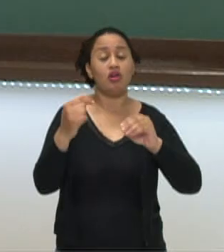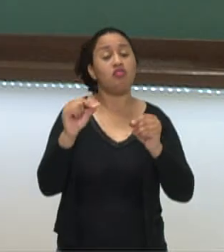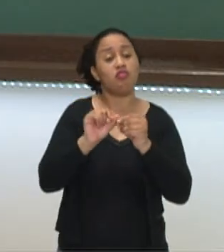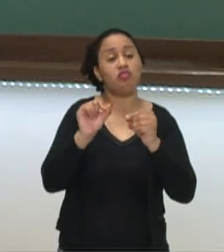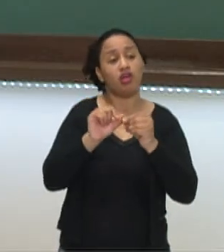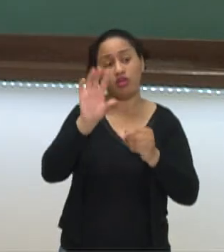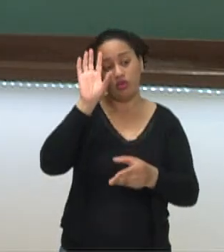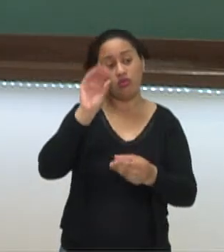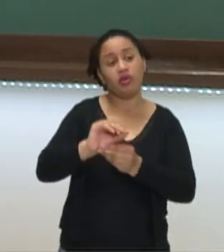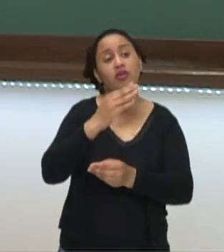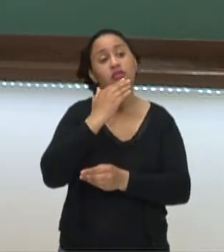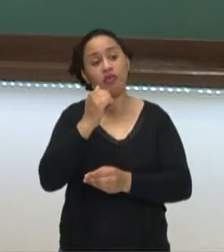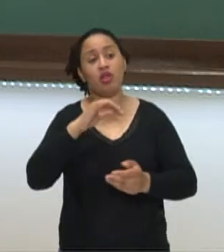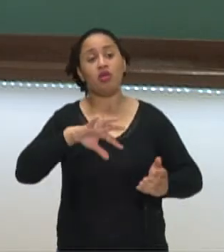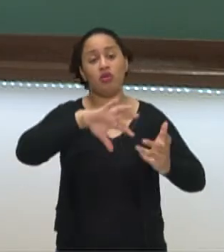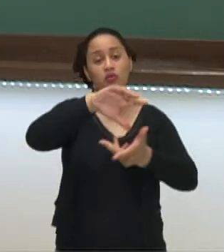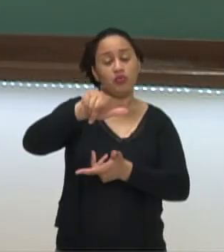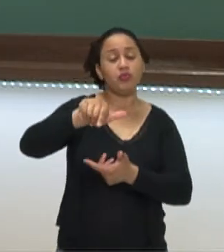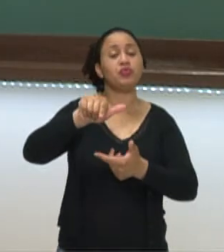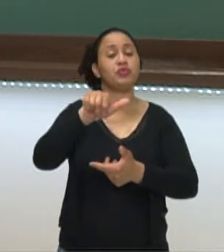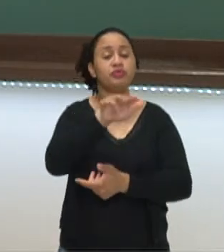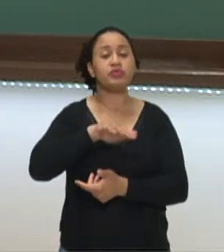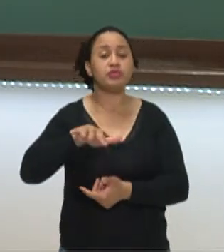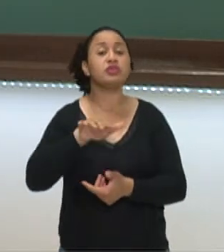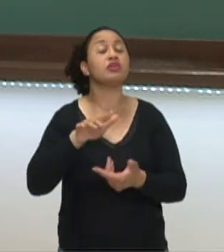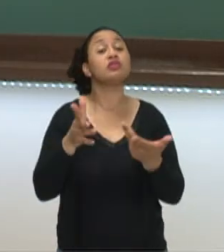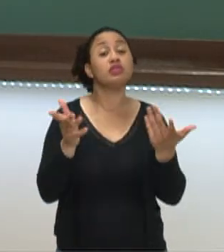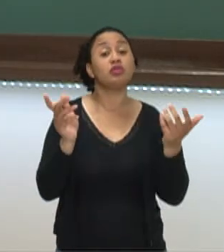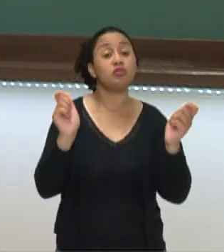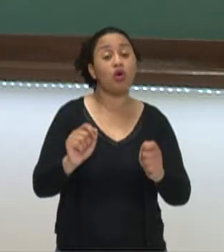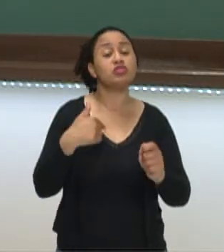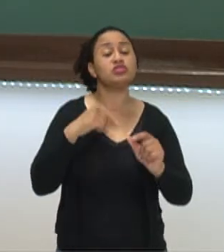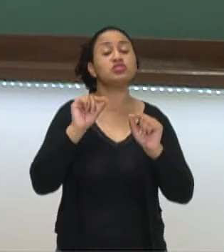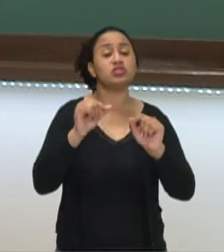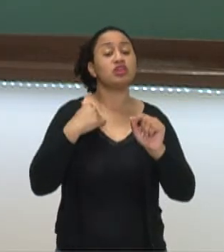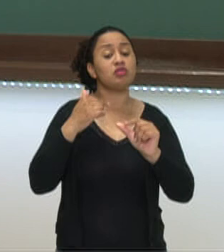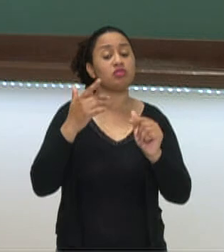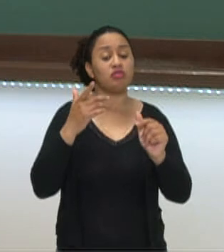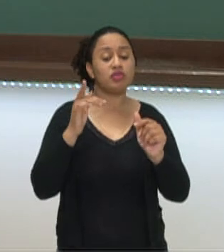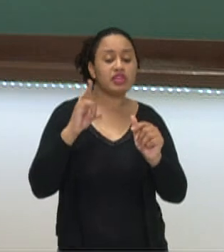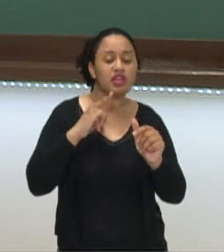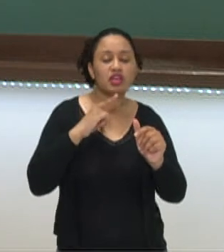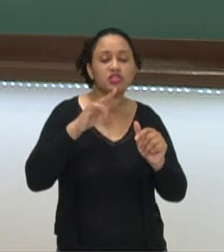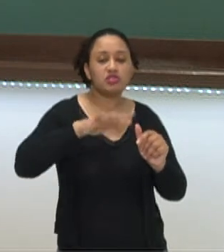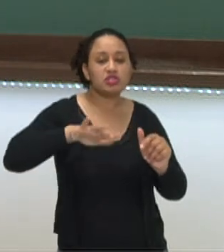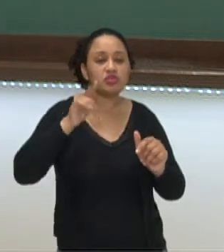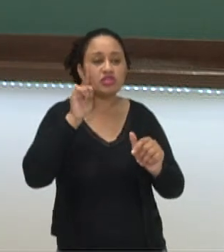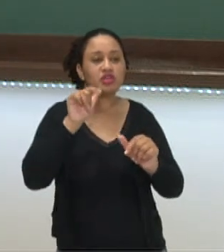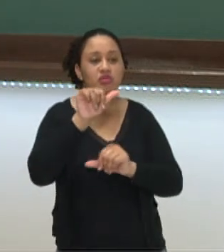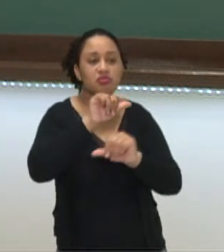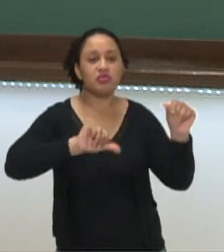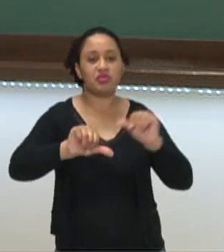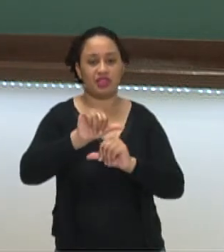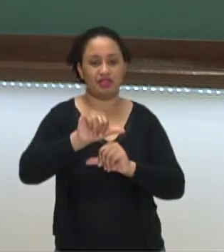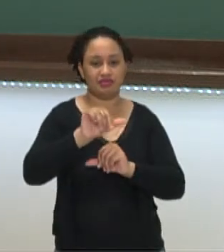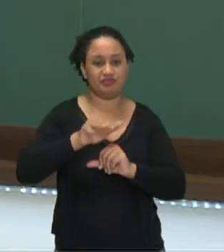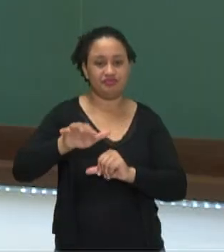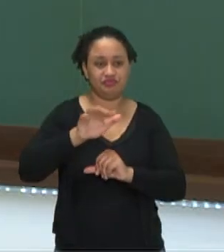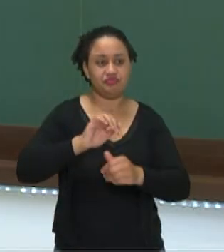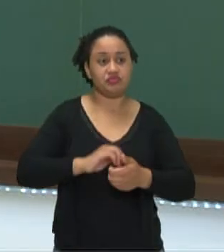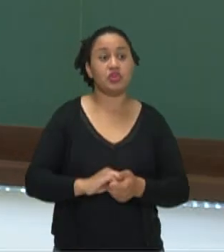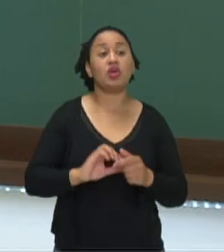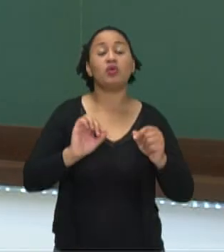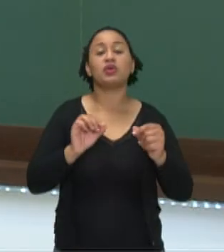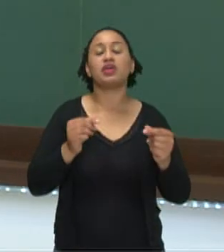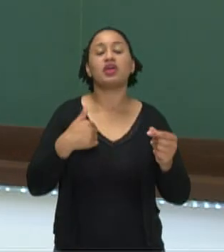compreender melhor o seu mundo, a sua realidade, e, portanto, pode dar ferramentas para mudar essa realidade. O que nós conversamos